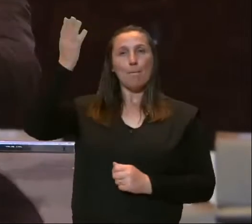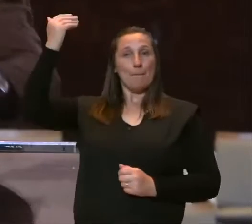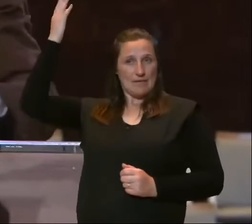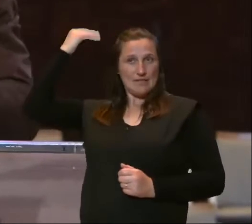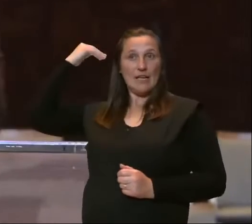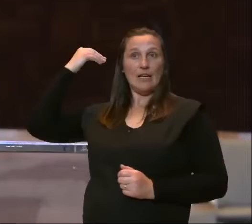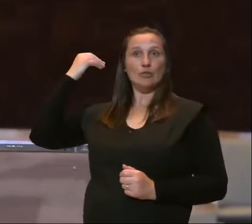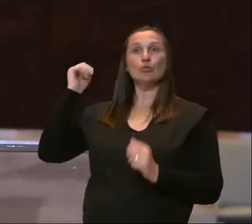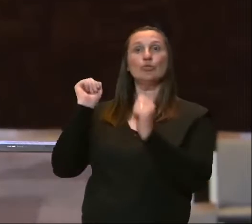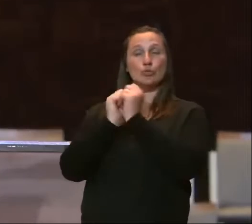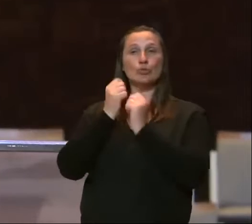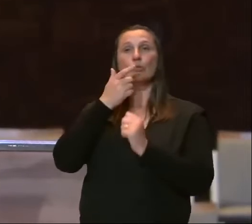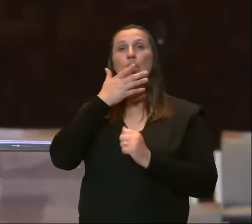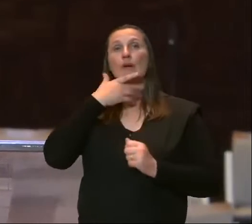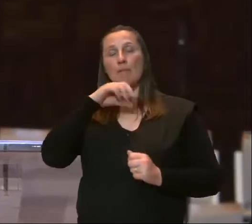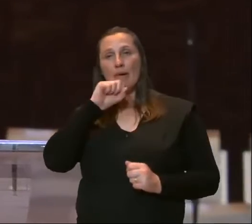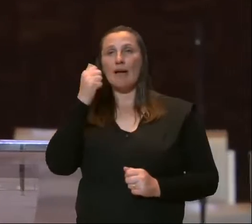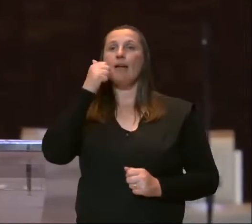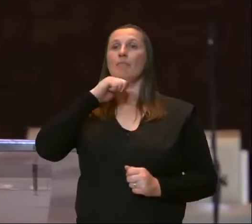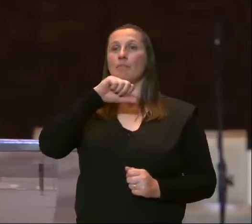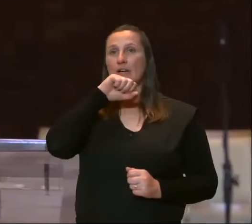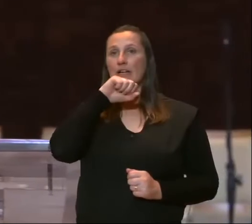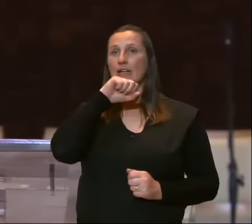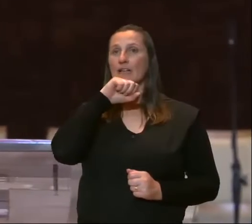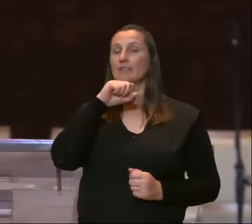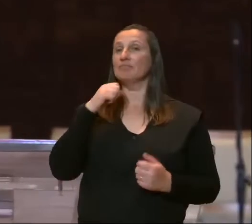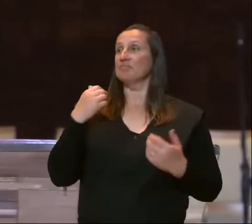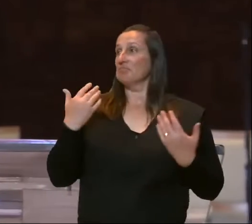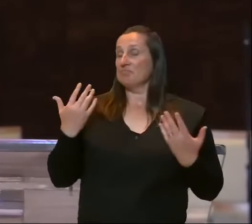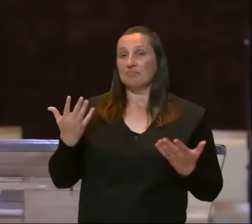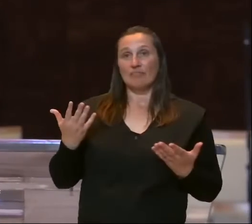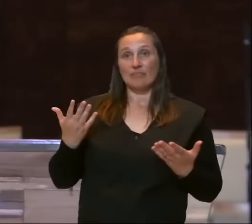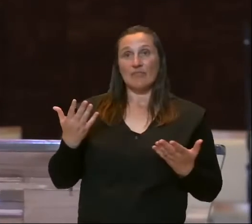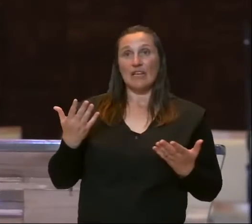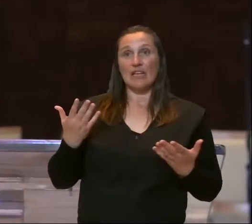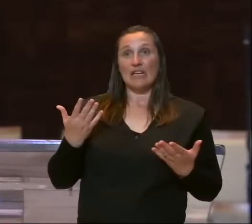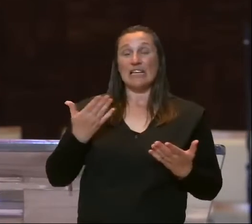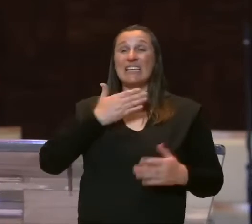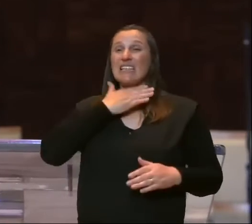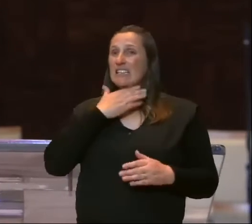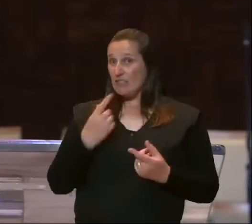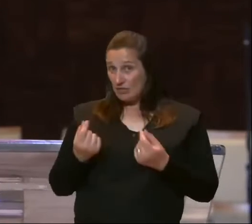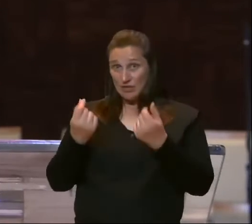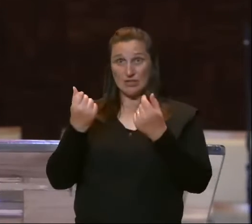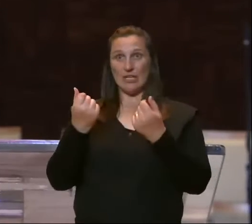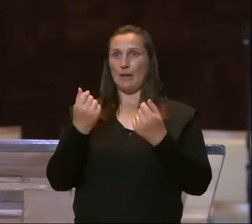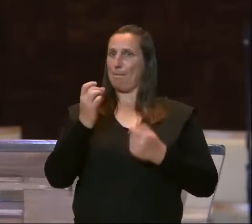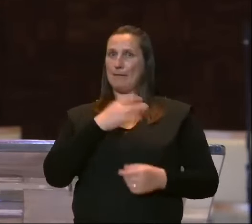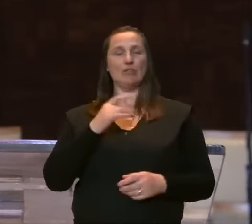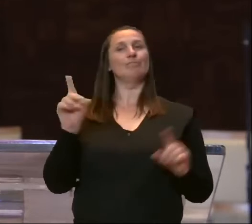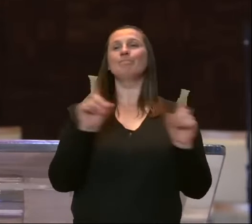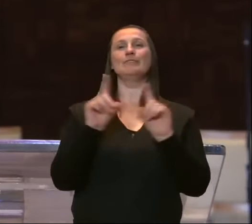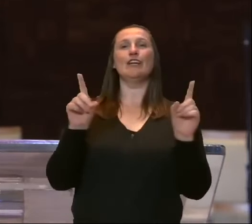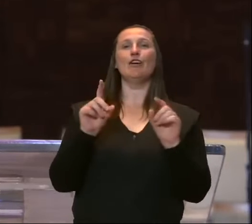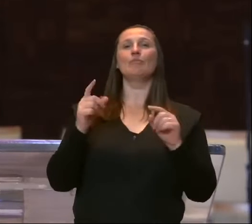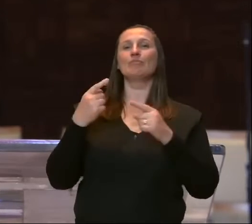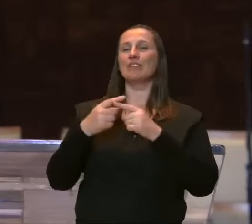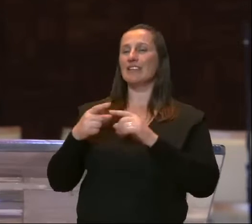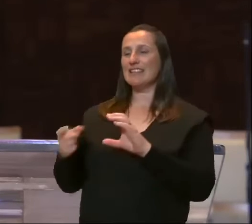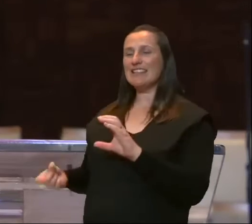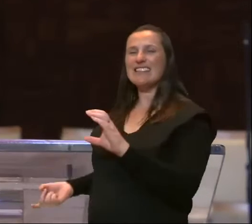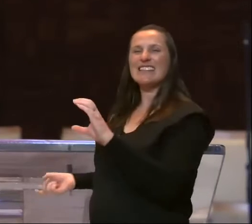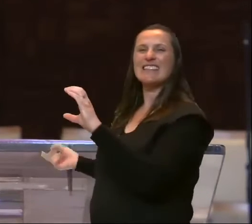vinha, era dinheiro. Eu só ouvia as histórias. Eu não tenho medo de crise financeira. Eu dependo de